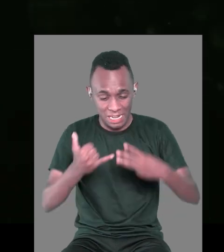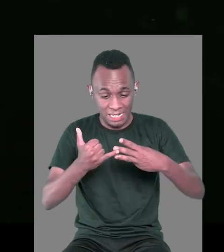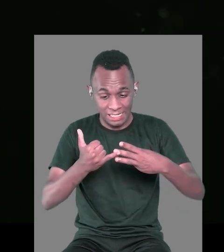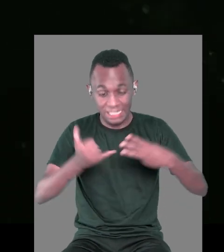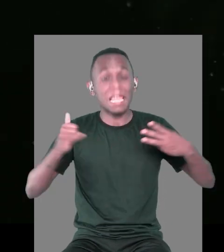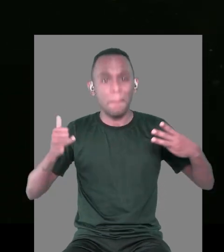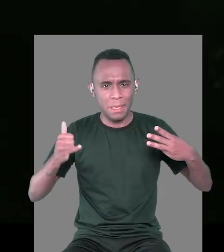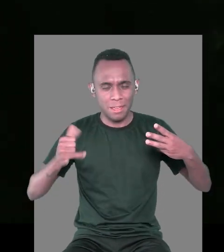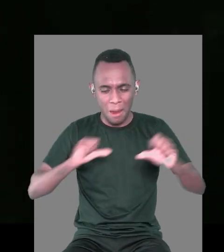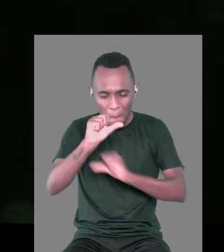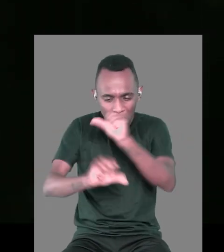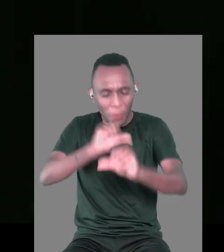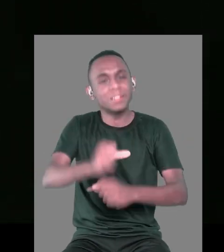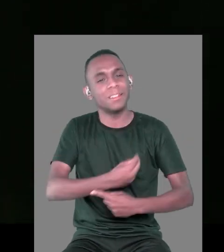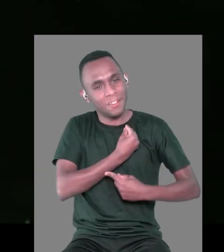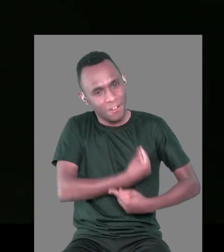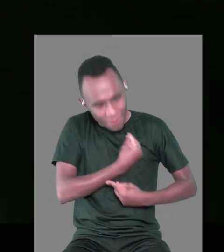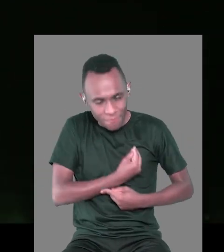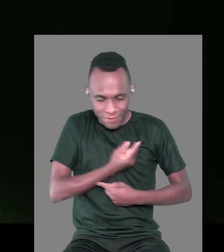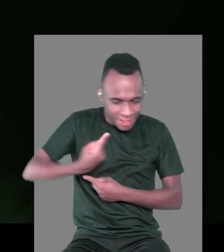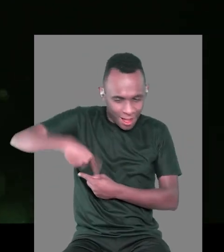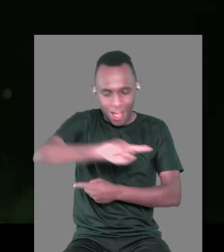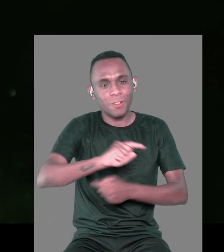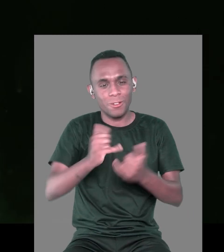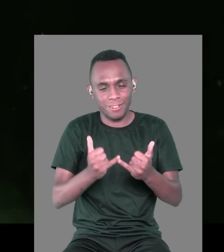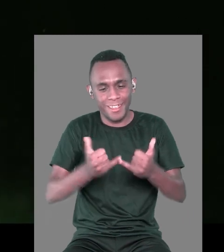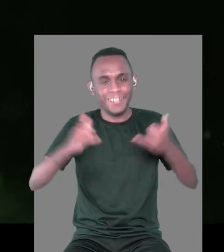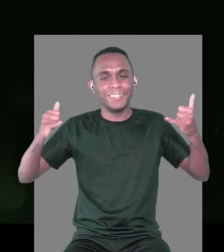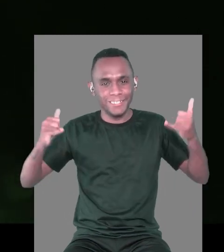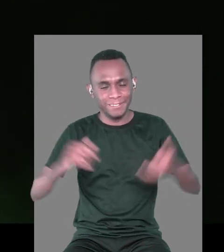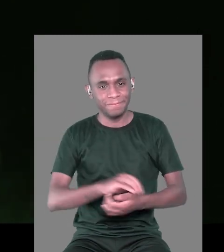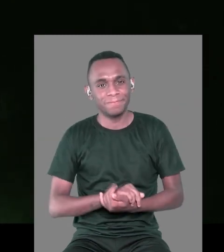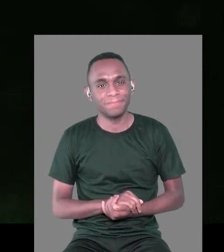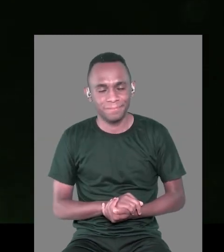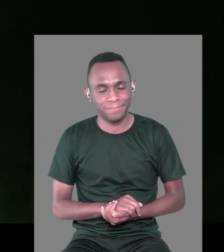CEMIG, transformando vidas com a nossa energia.